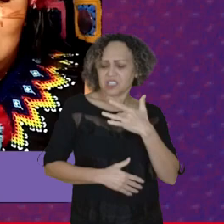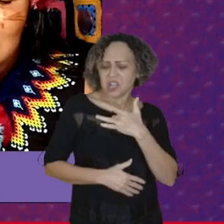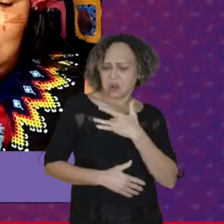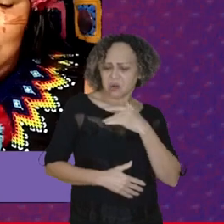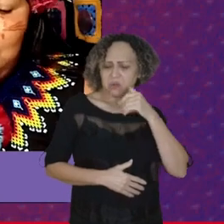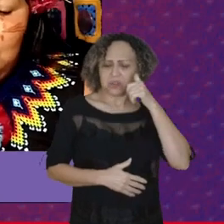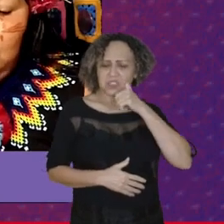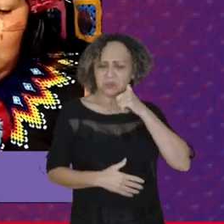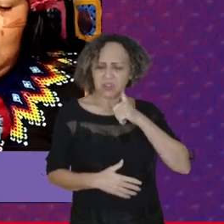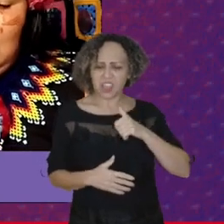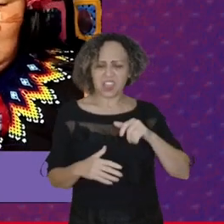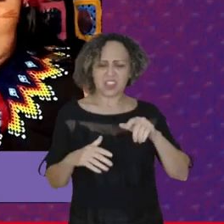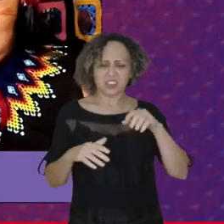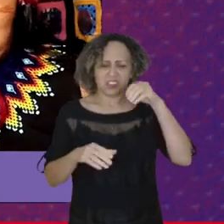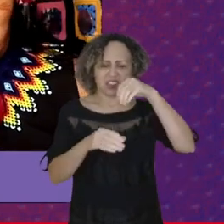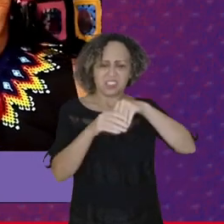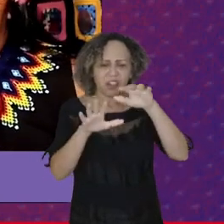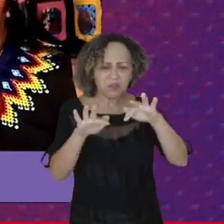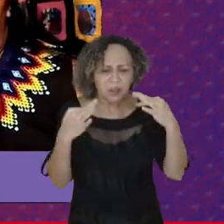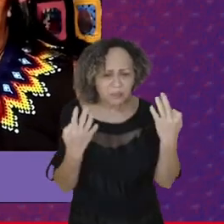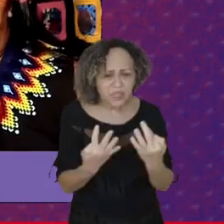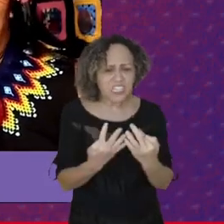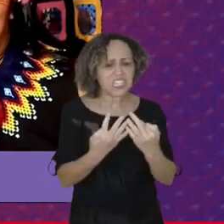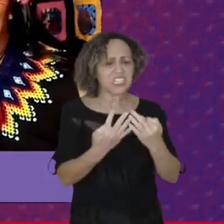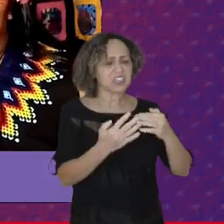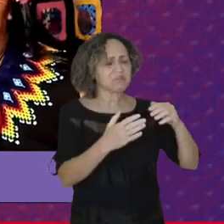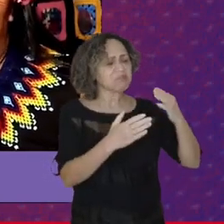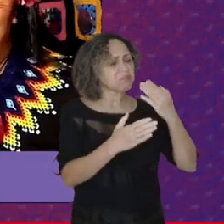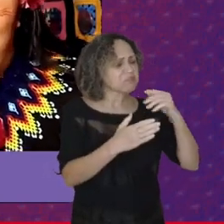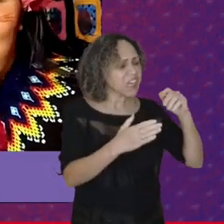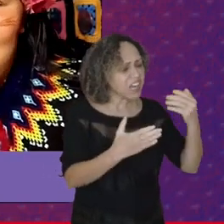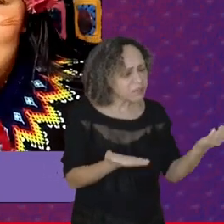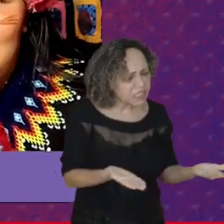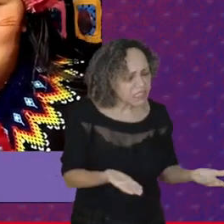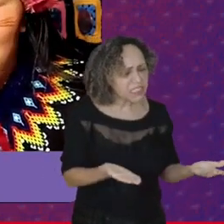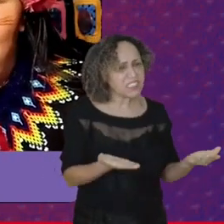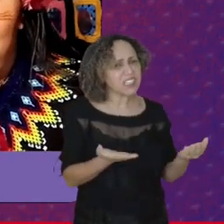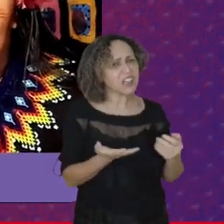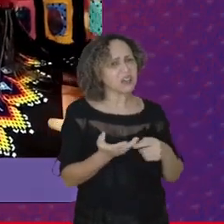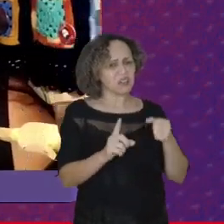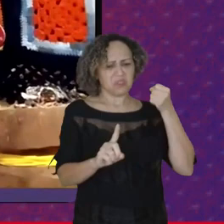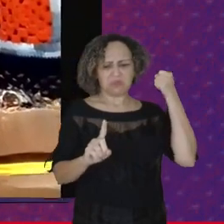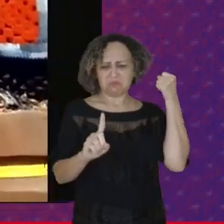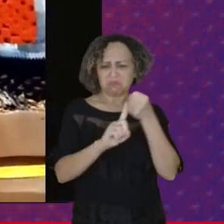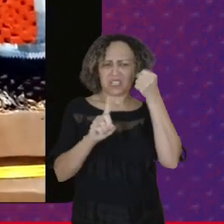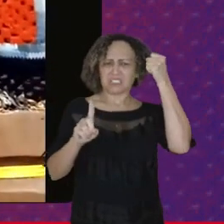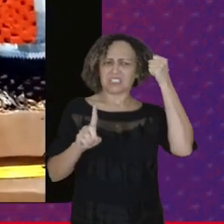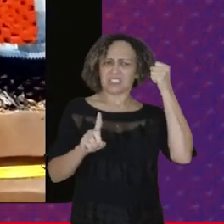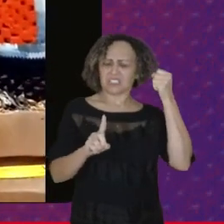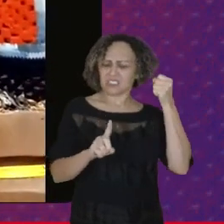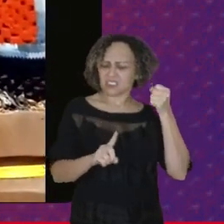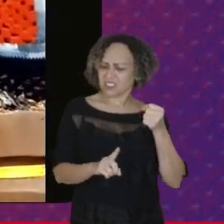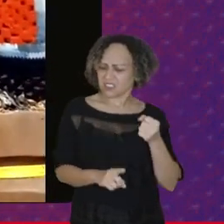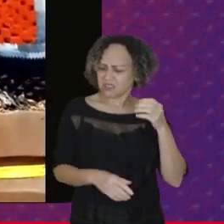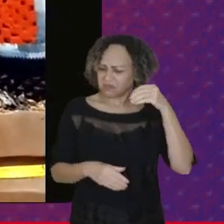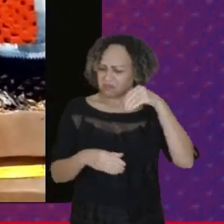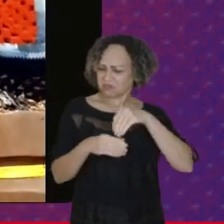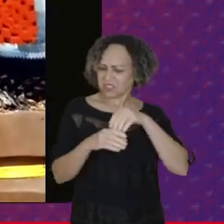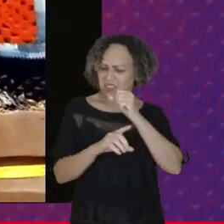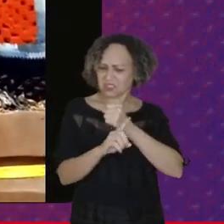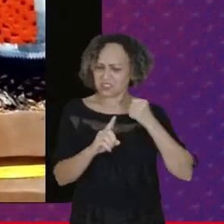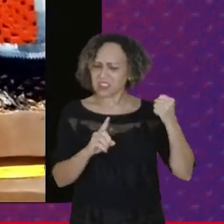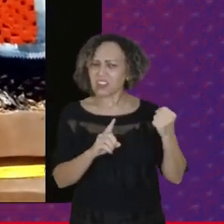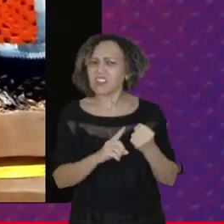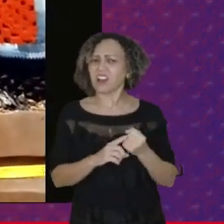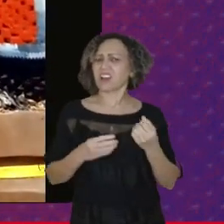na alimentação, foi impactante demais para a nossa sociedade. E a gente,